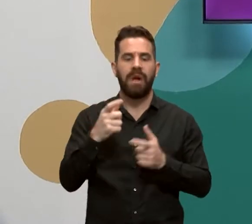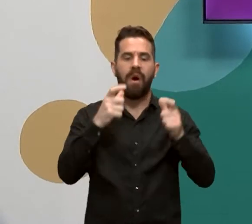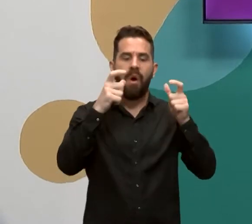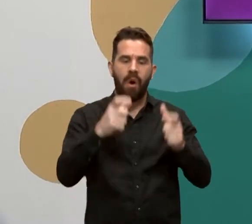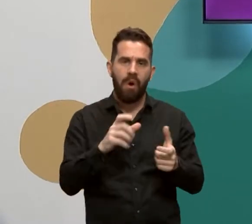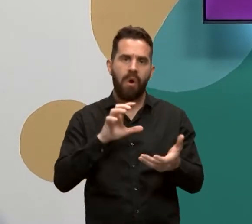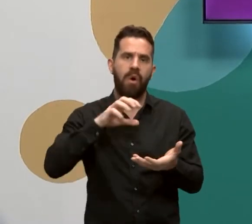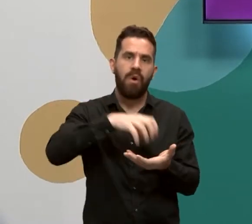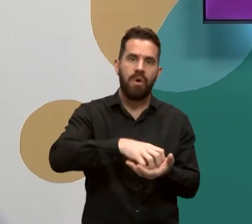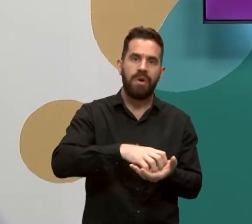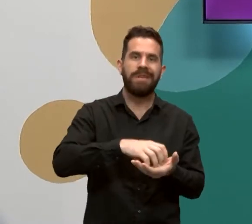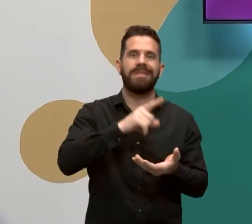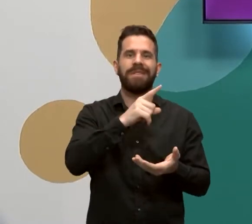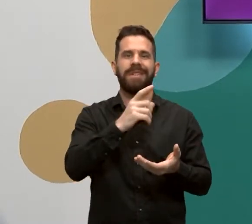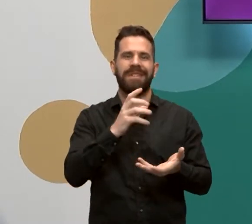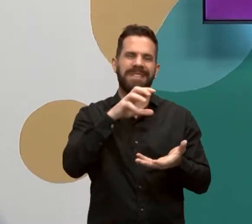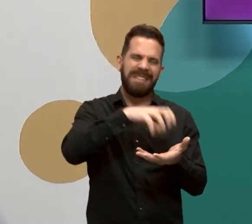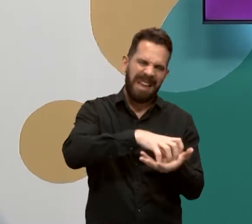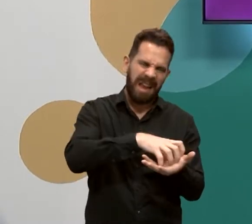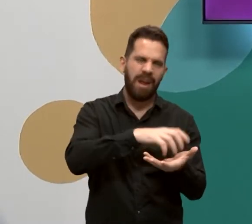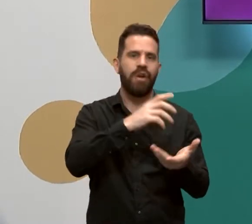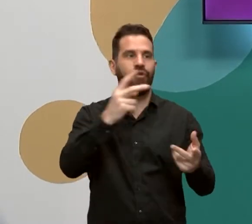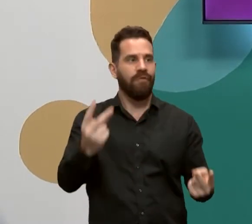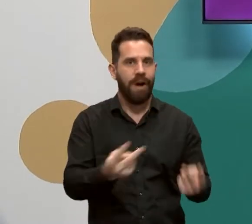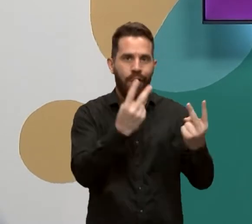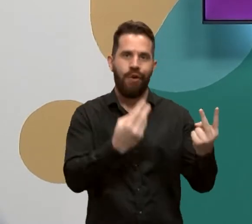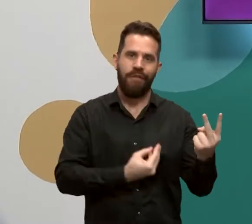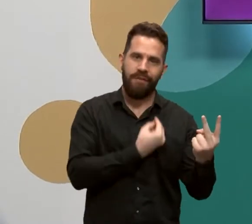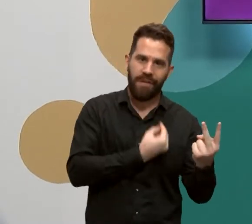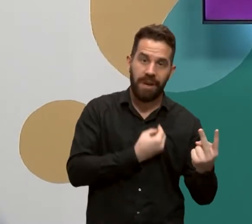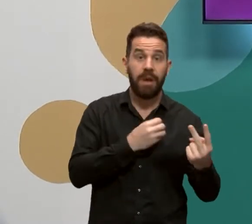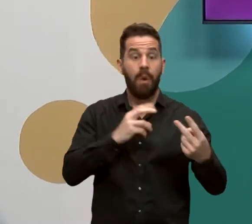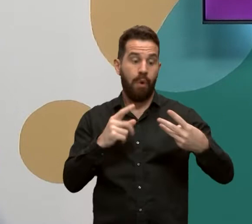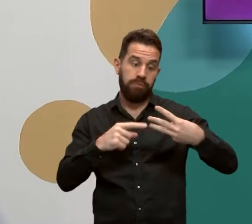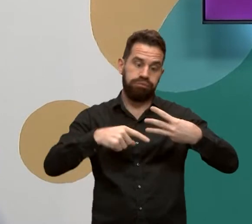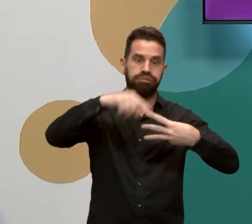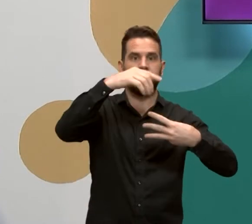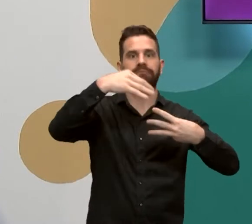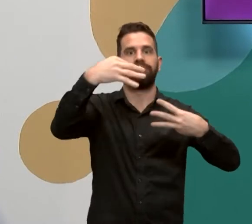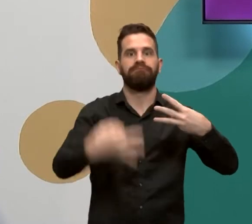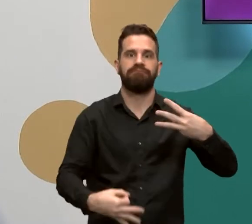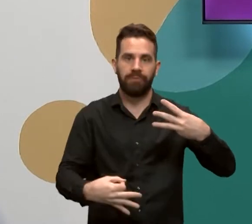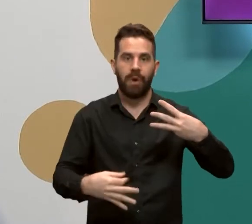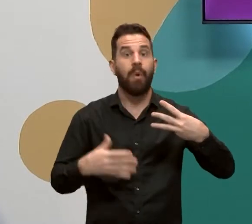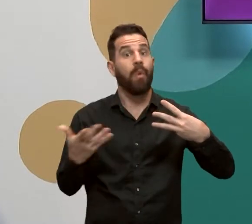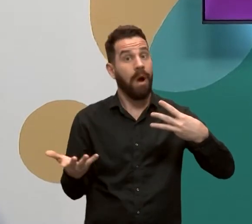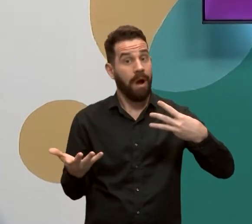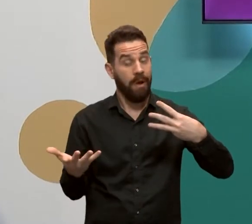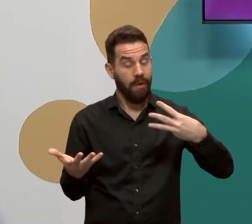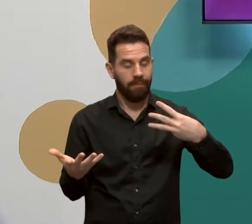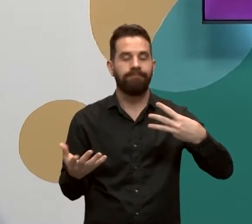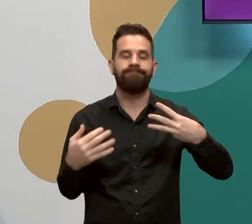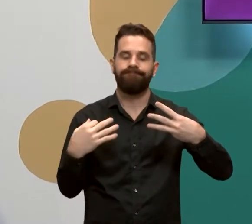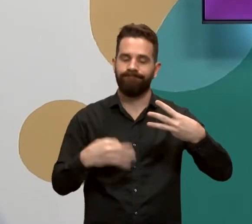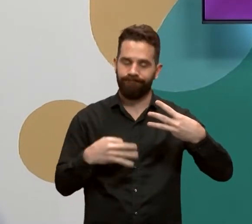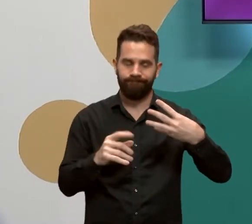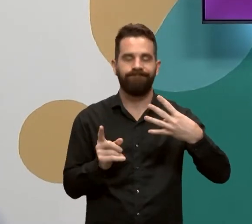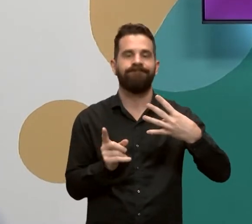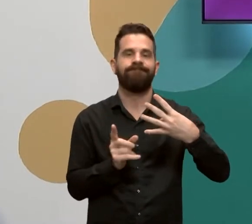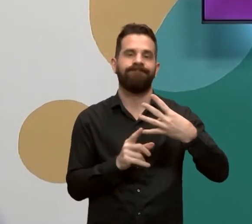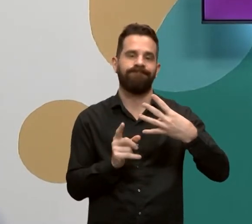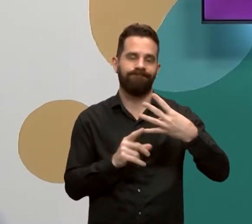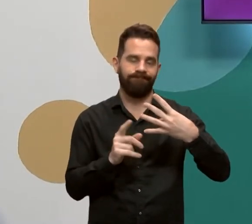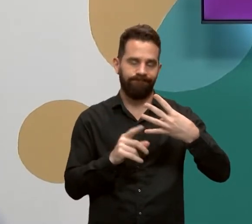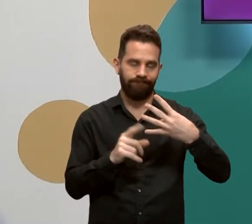Vida, o CVV, ou em todas as anteriores. A alternativa correta ali que a gente colocou que é todas